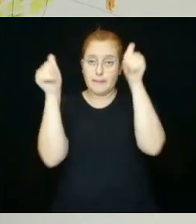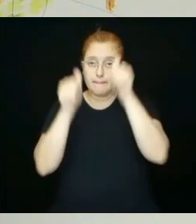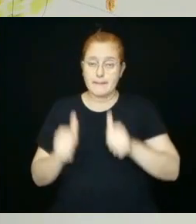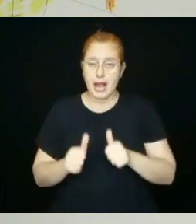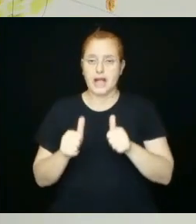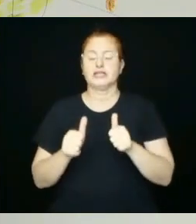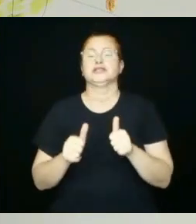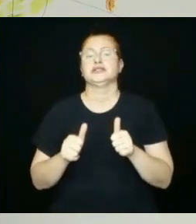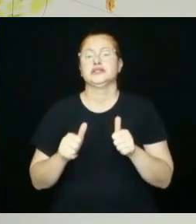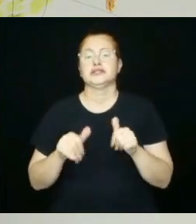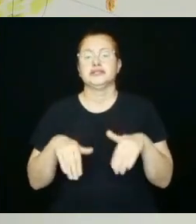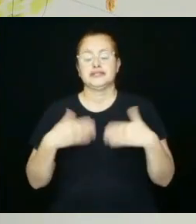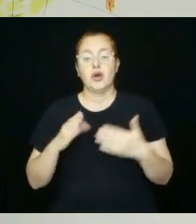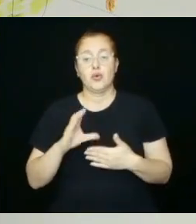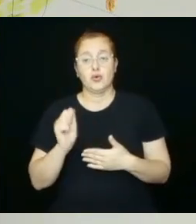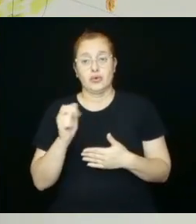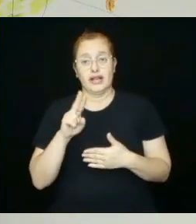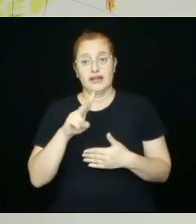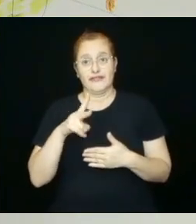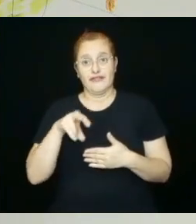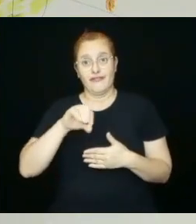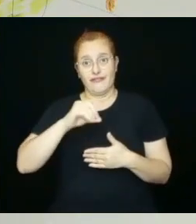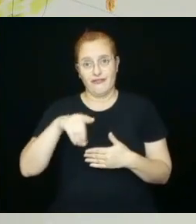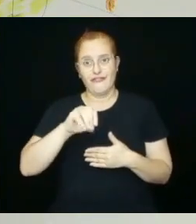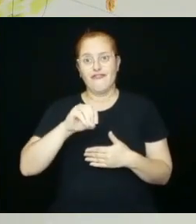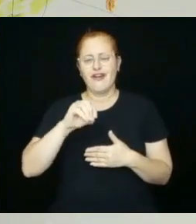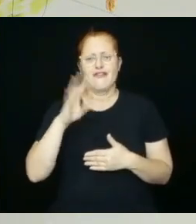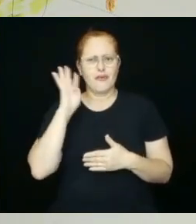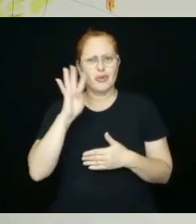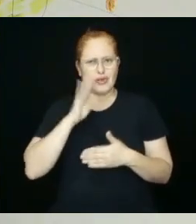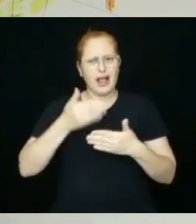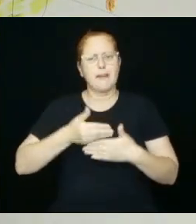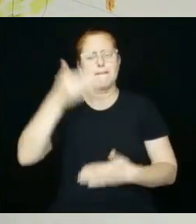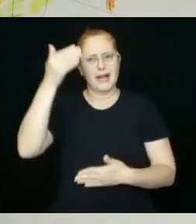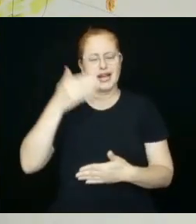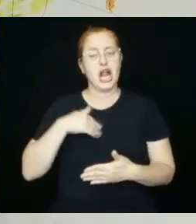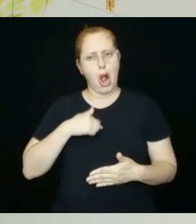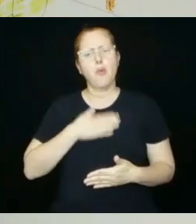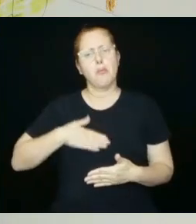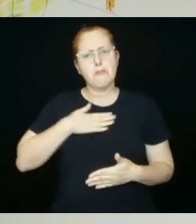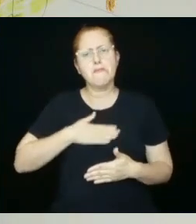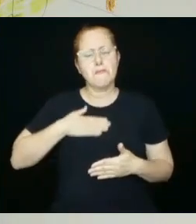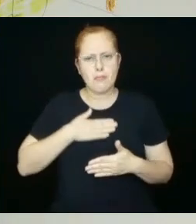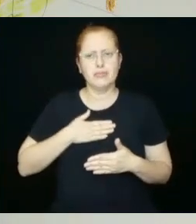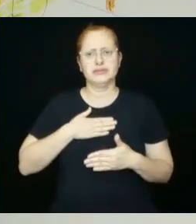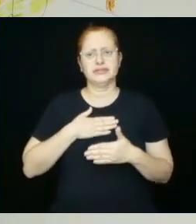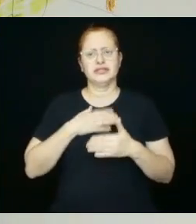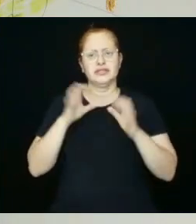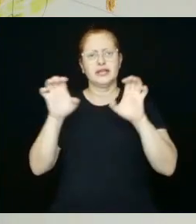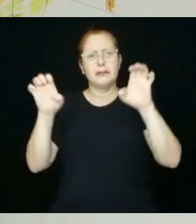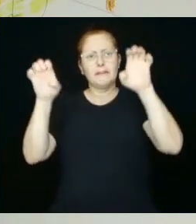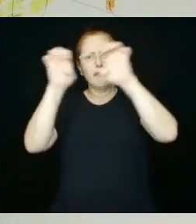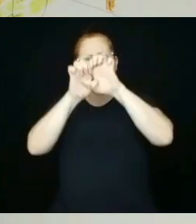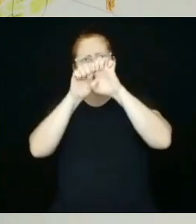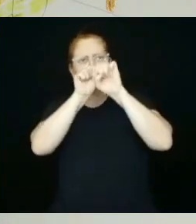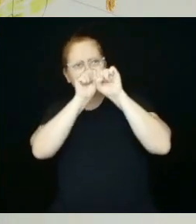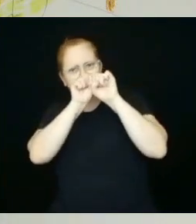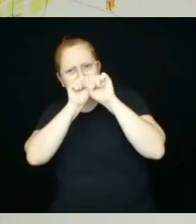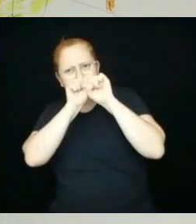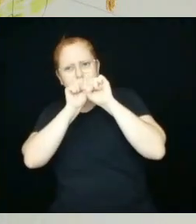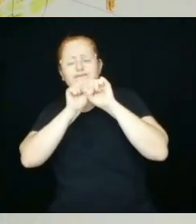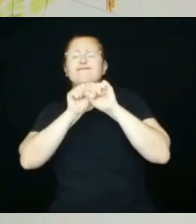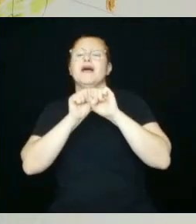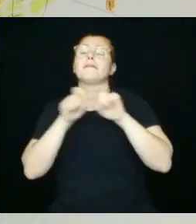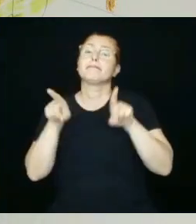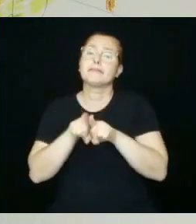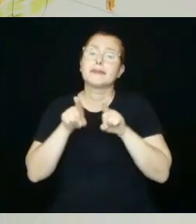carvão também se comportou muito bem aqui na parede, então gostei muito do contraste que deu.